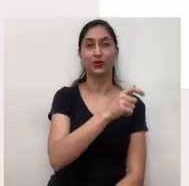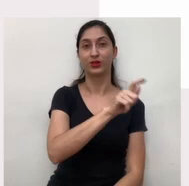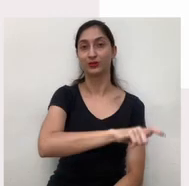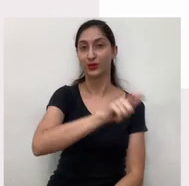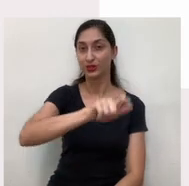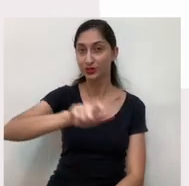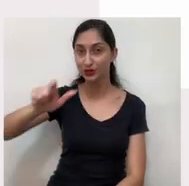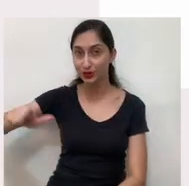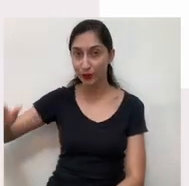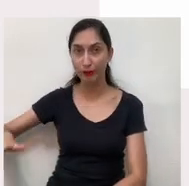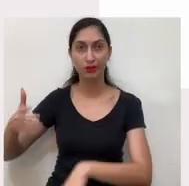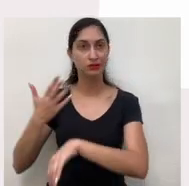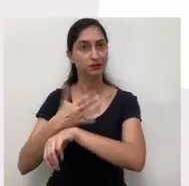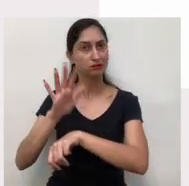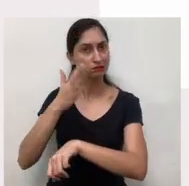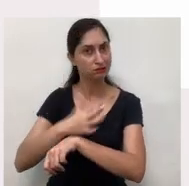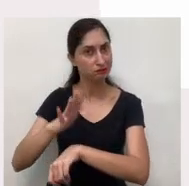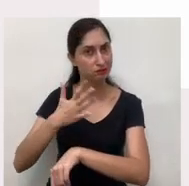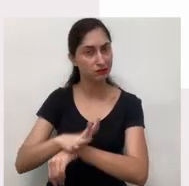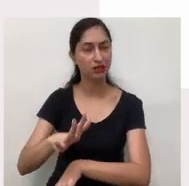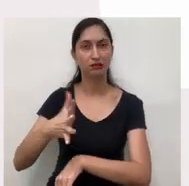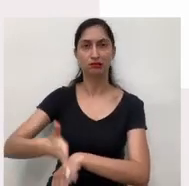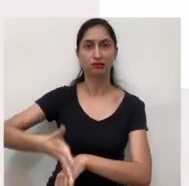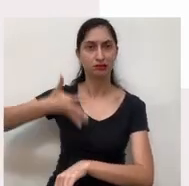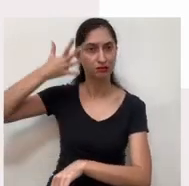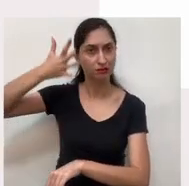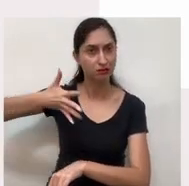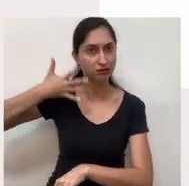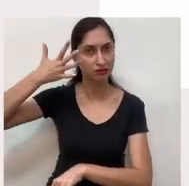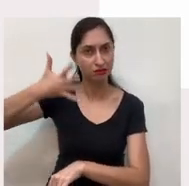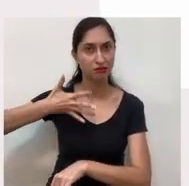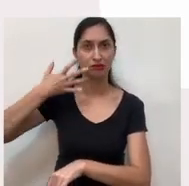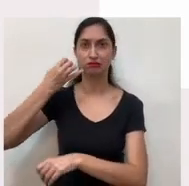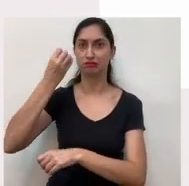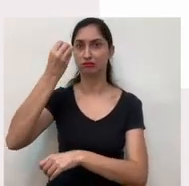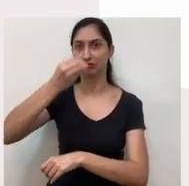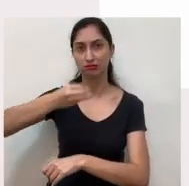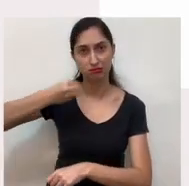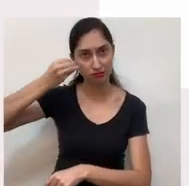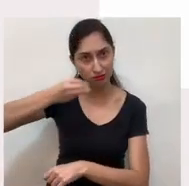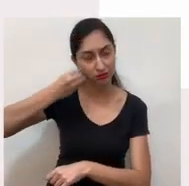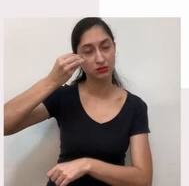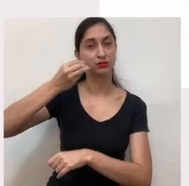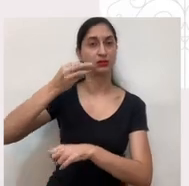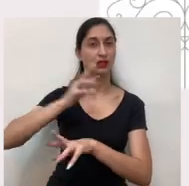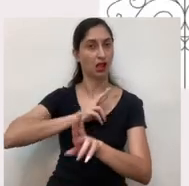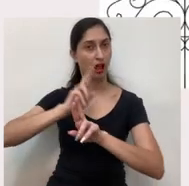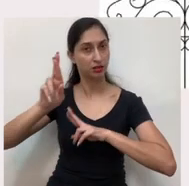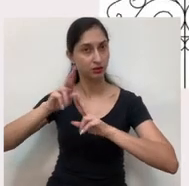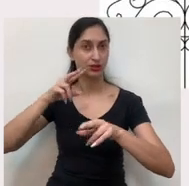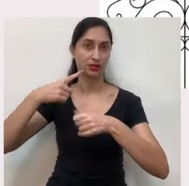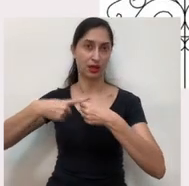da palavra, de narrar essa experiência da cidade. Pode passar.